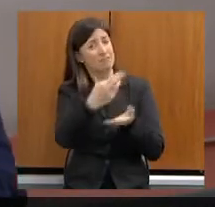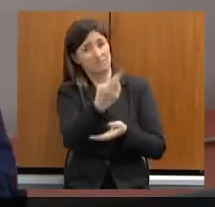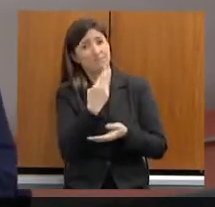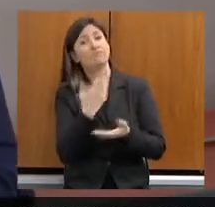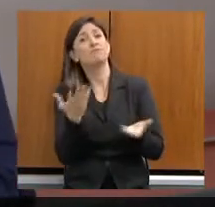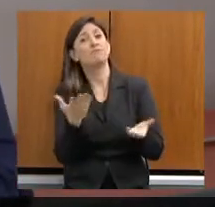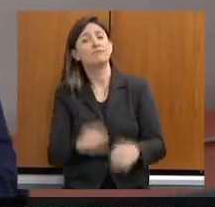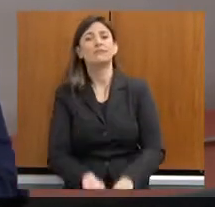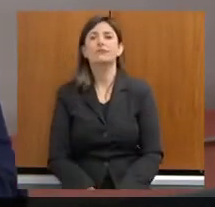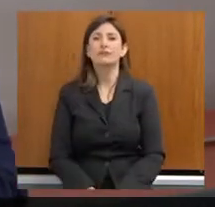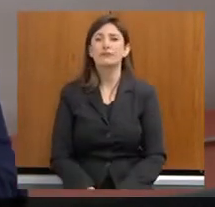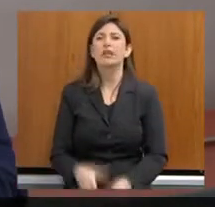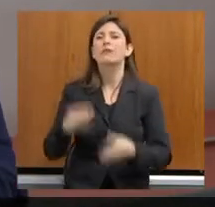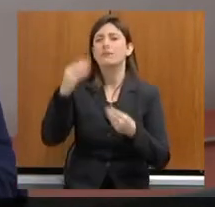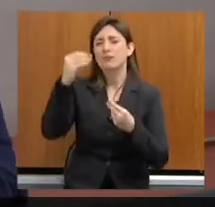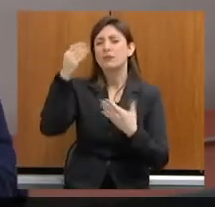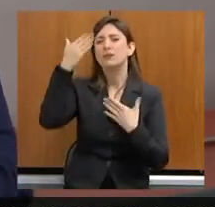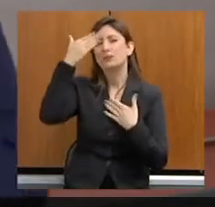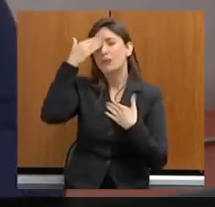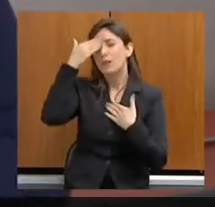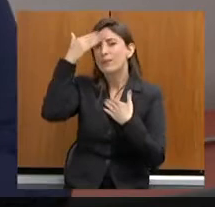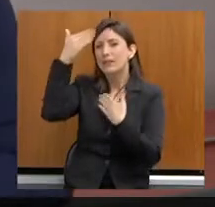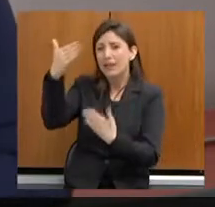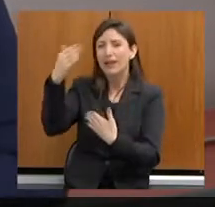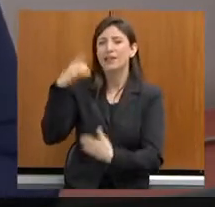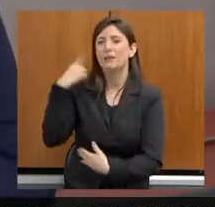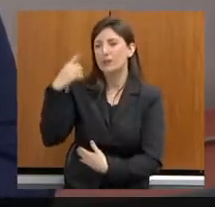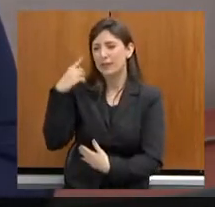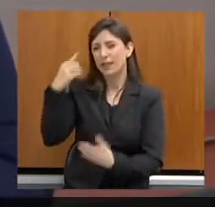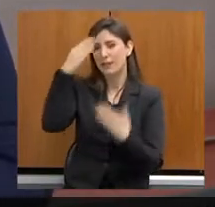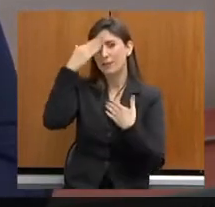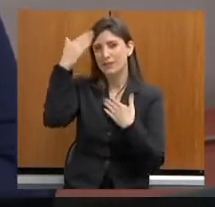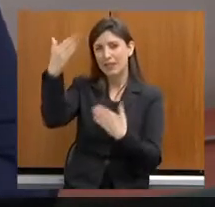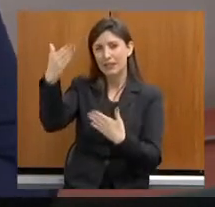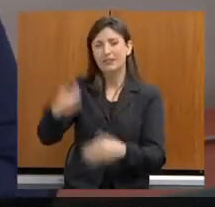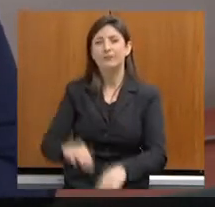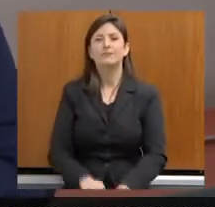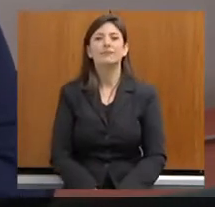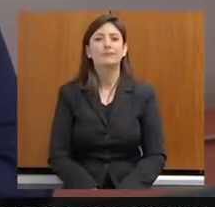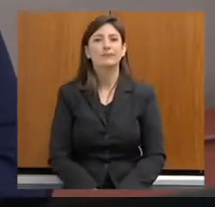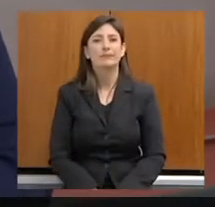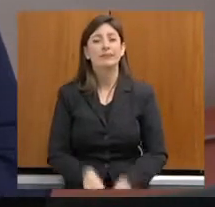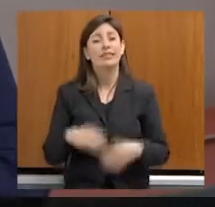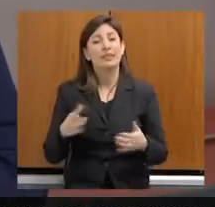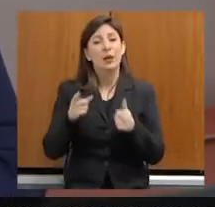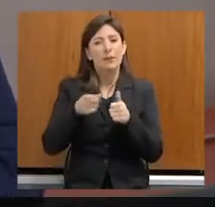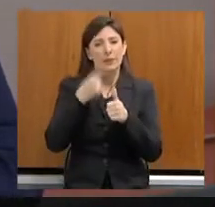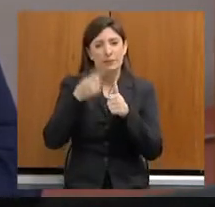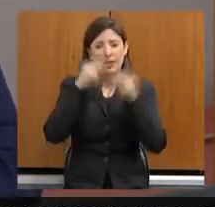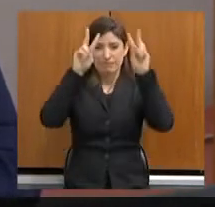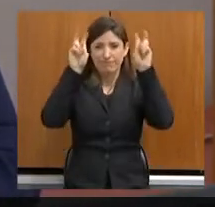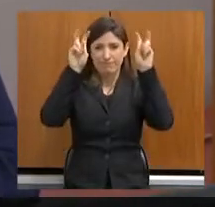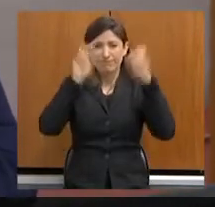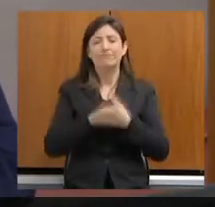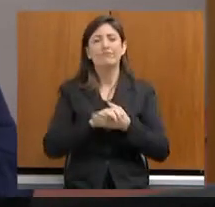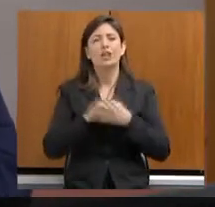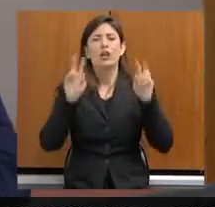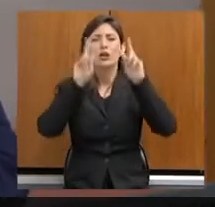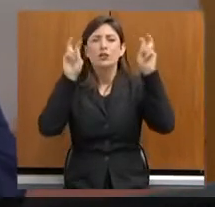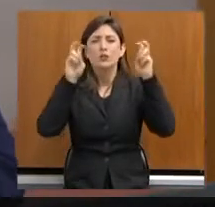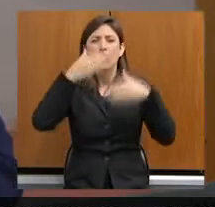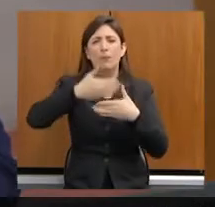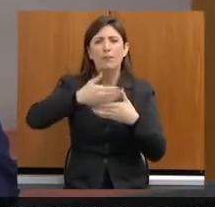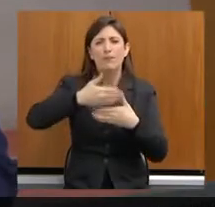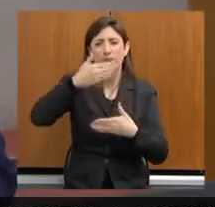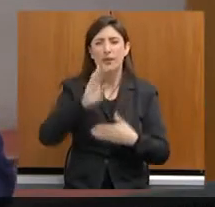é muito obrigada Deputado é vamos lá o primeiro assunto em relação às barragem